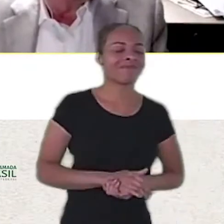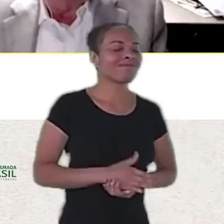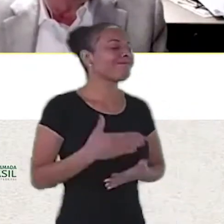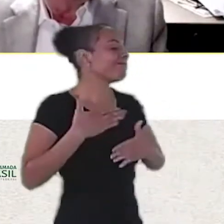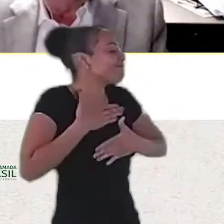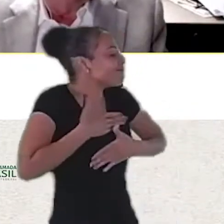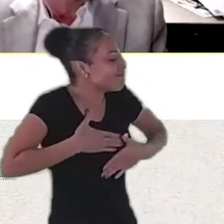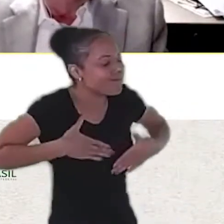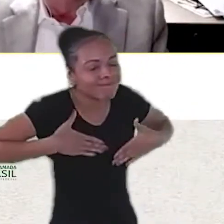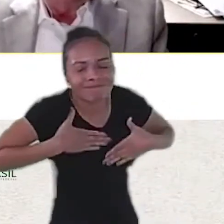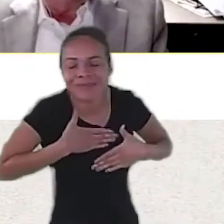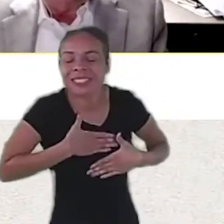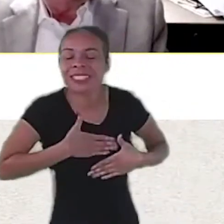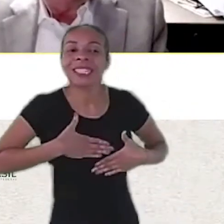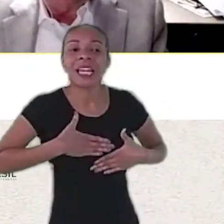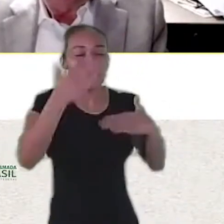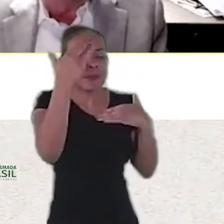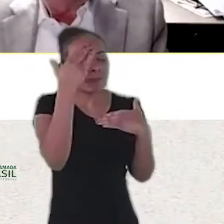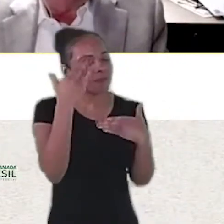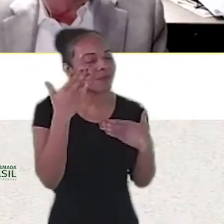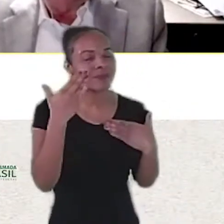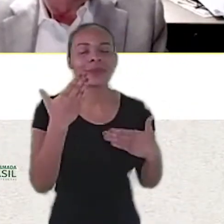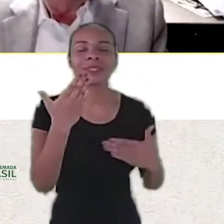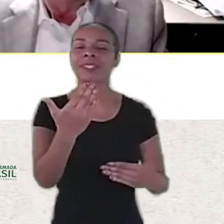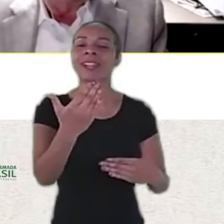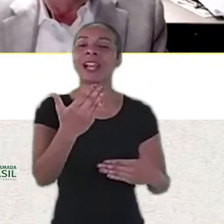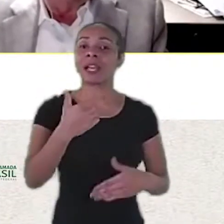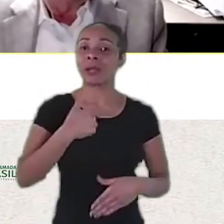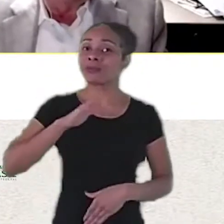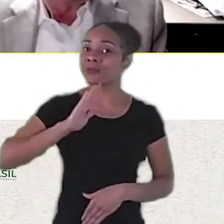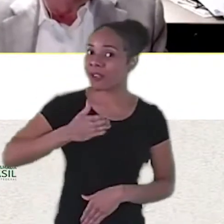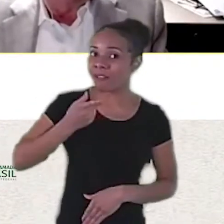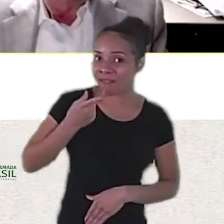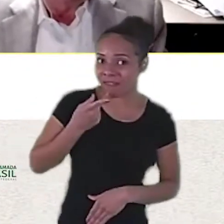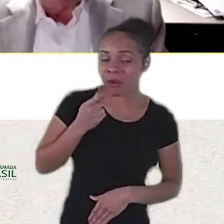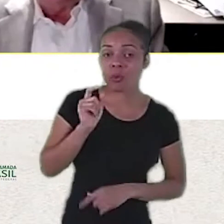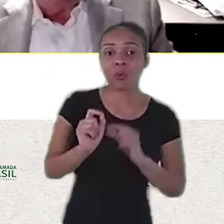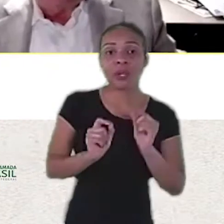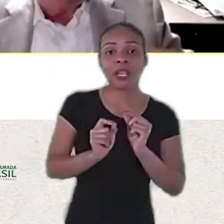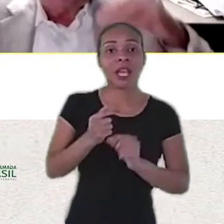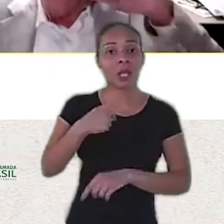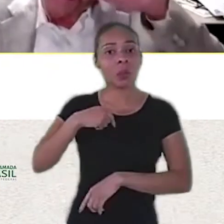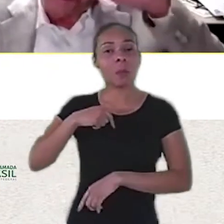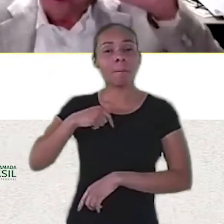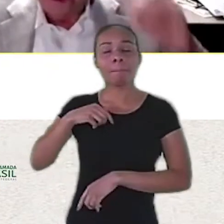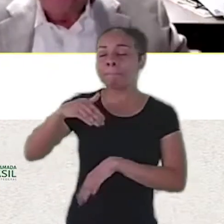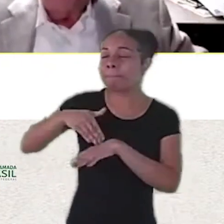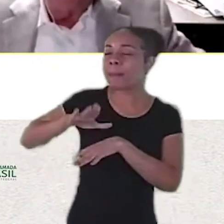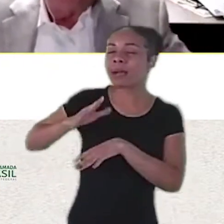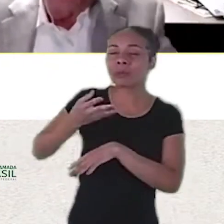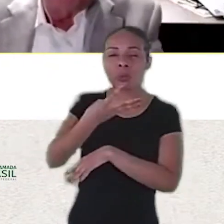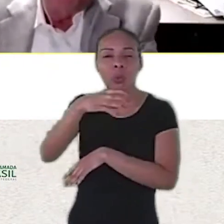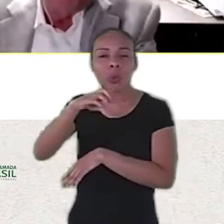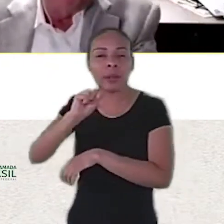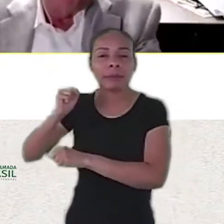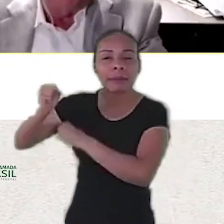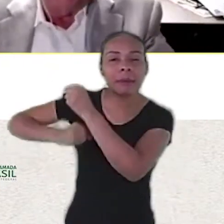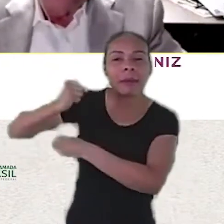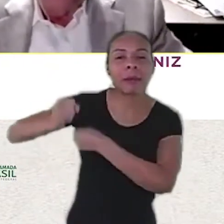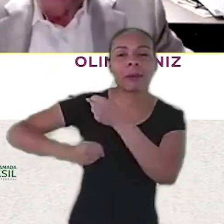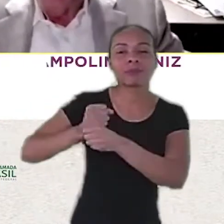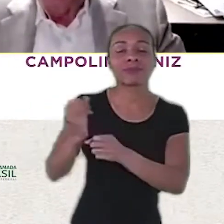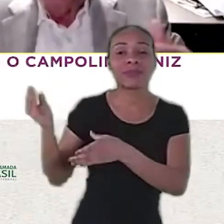Muitíssimo obrigado. Como eu disse, eu passei mais de 40 anos na universidade fazendo palestras e conferências, mas tudo sobre temas